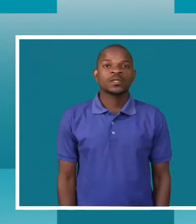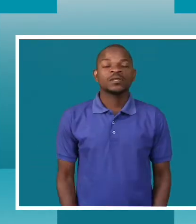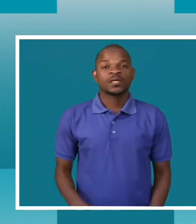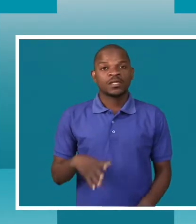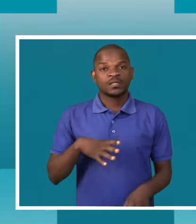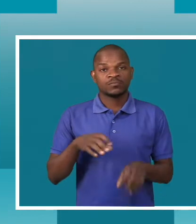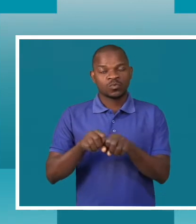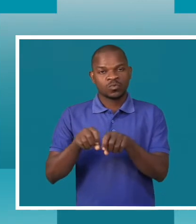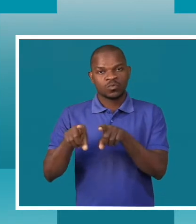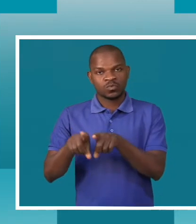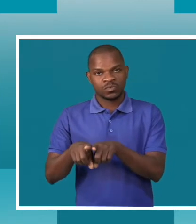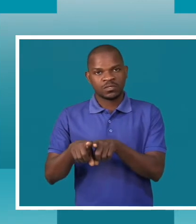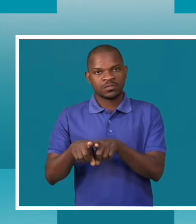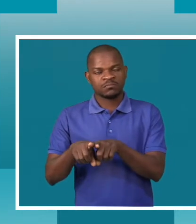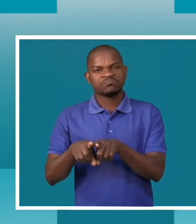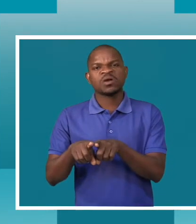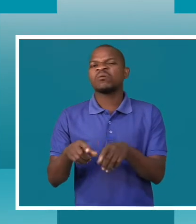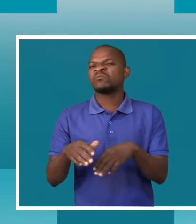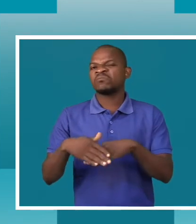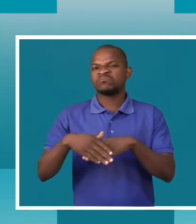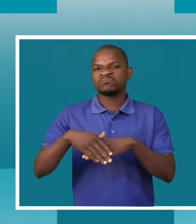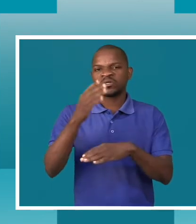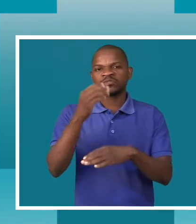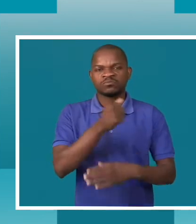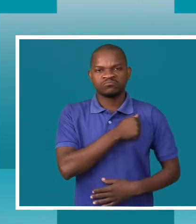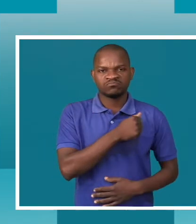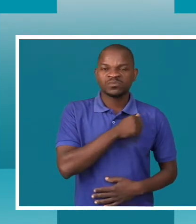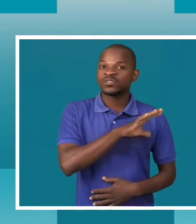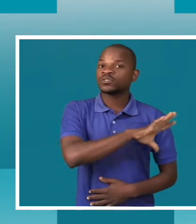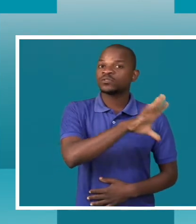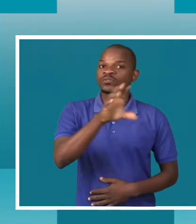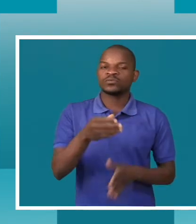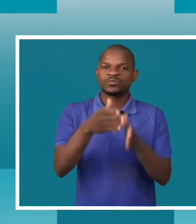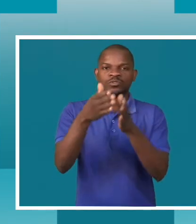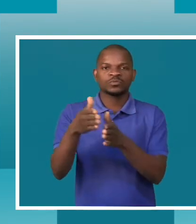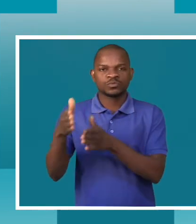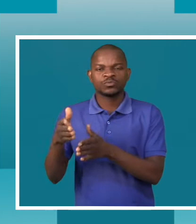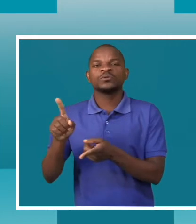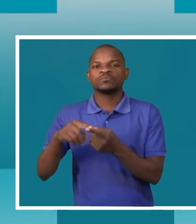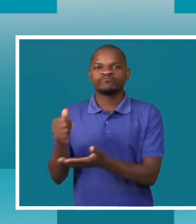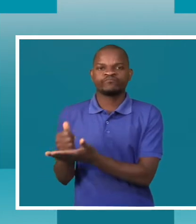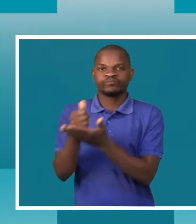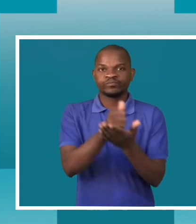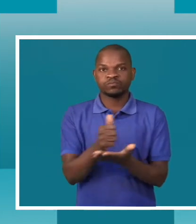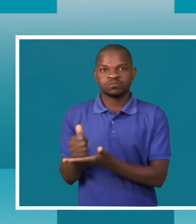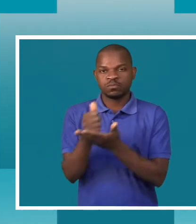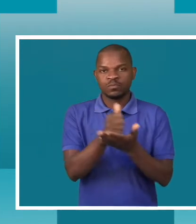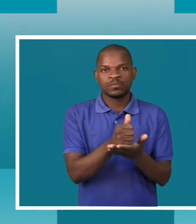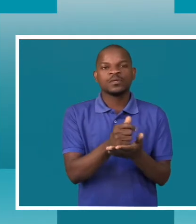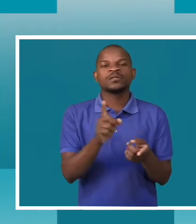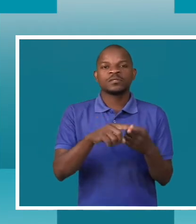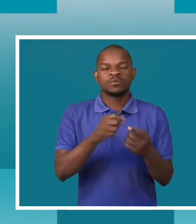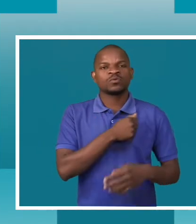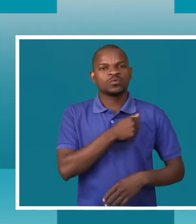Um colega bastante atencioso, simpático com todos, prestativo e também